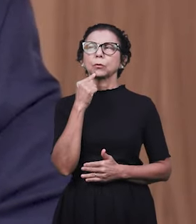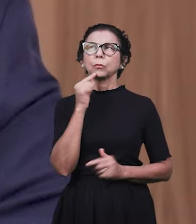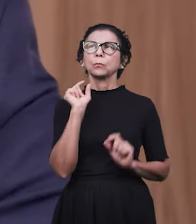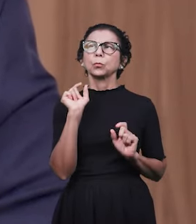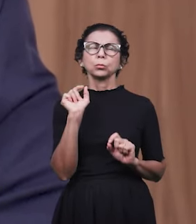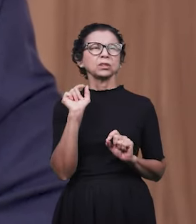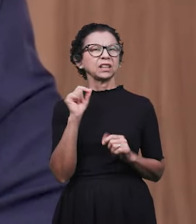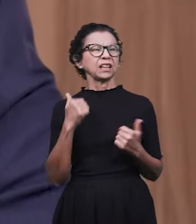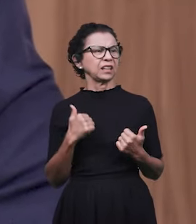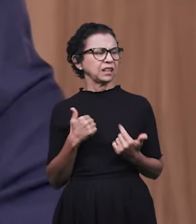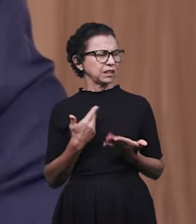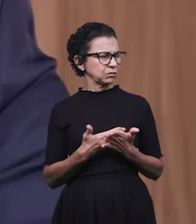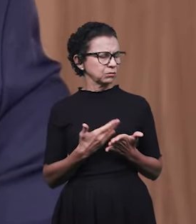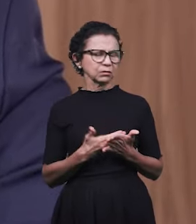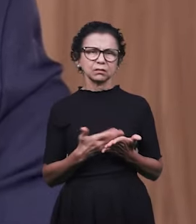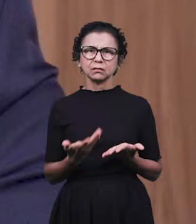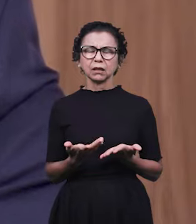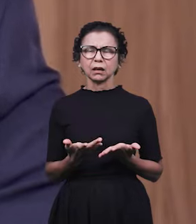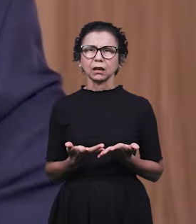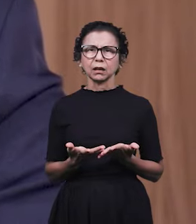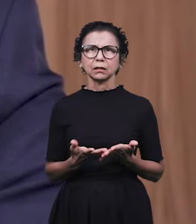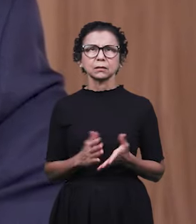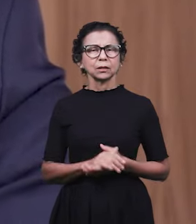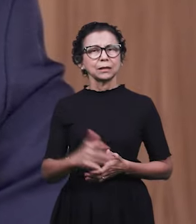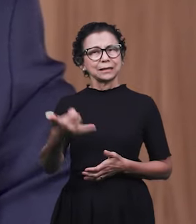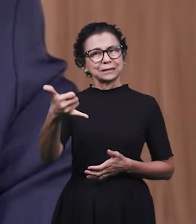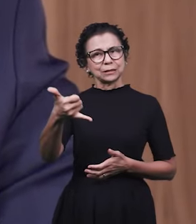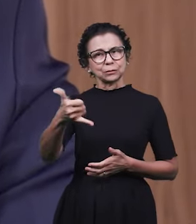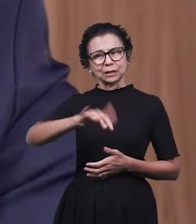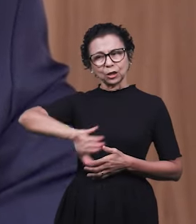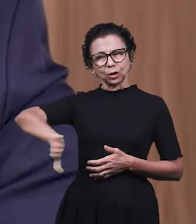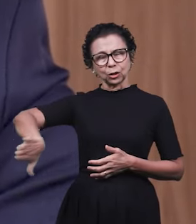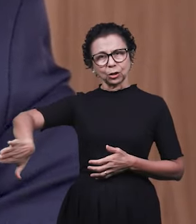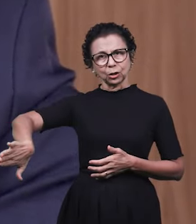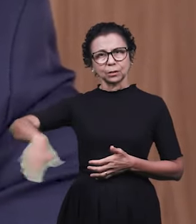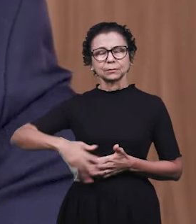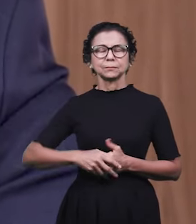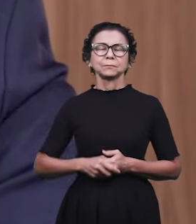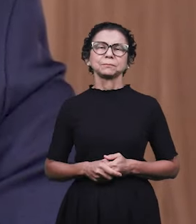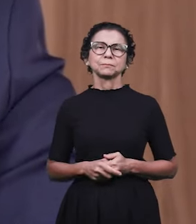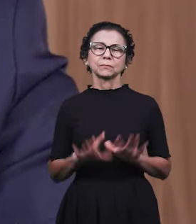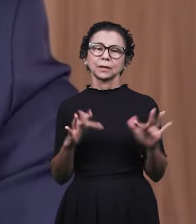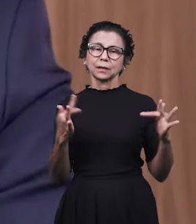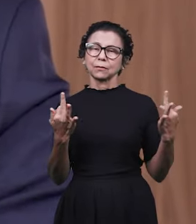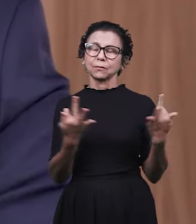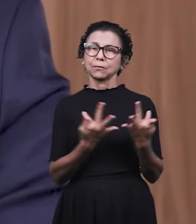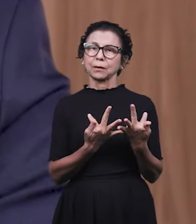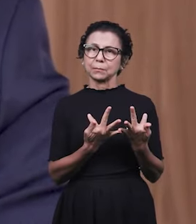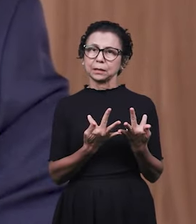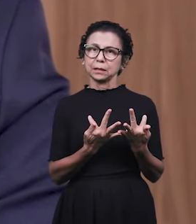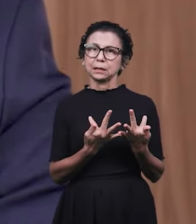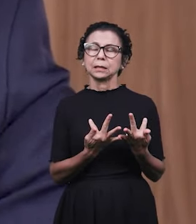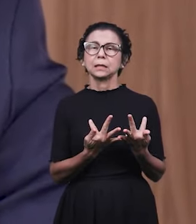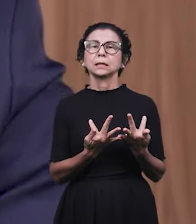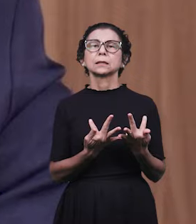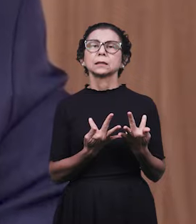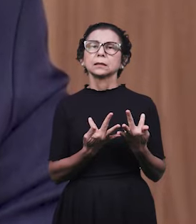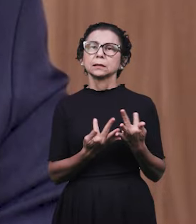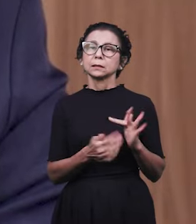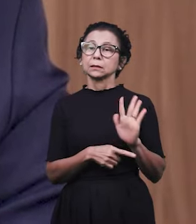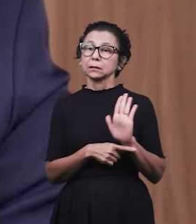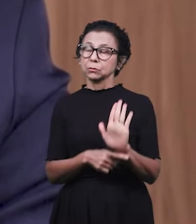naquela meia hora? Então, celular não pode estar perto, a família ali tem que ajudar a tirar as distrações de perto. Eu